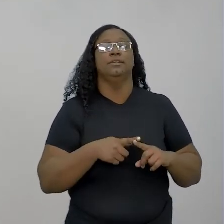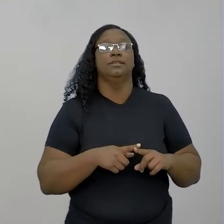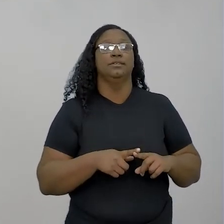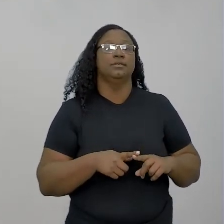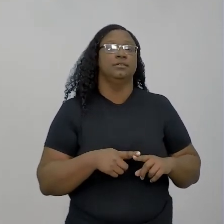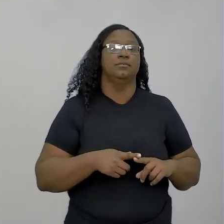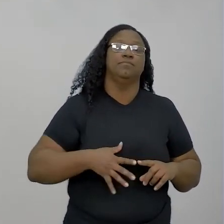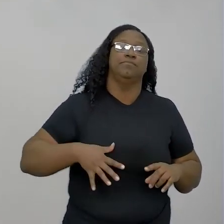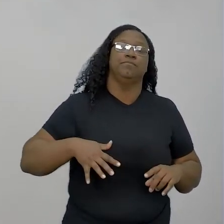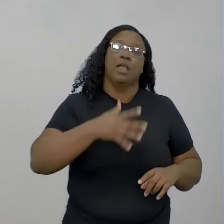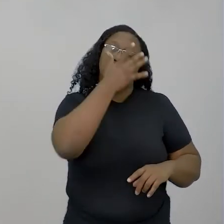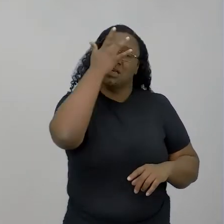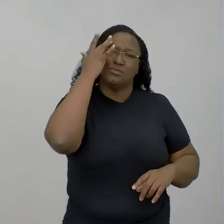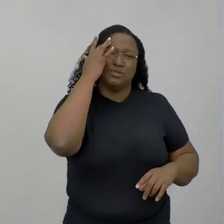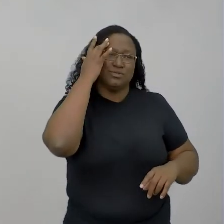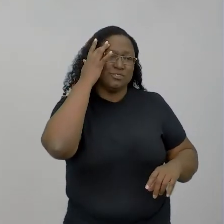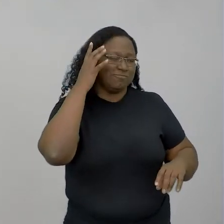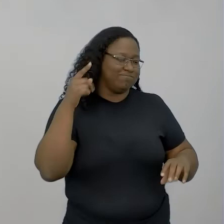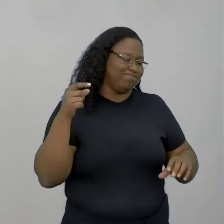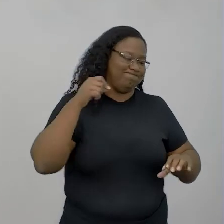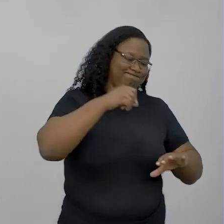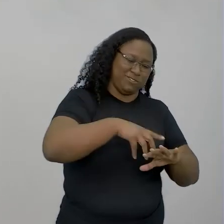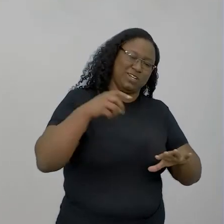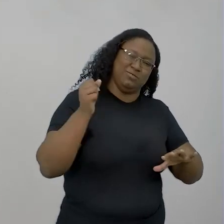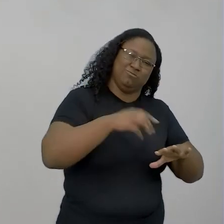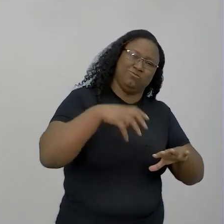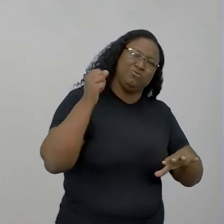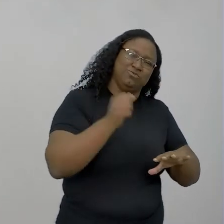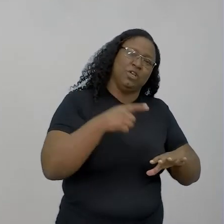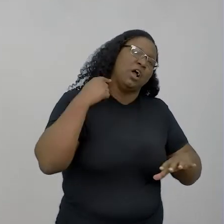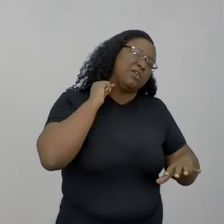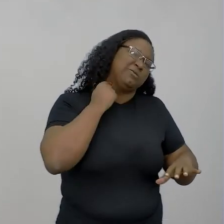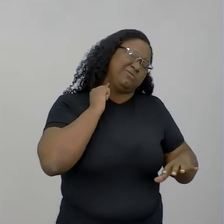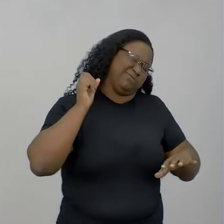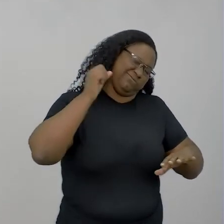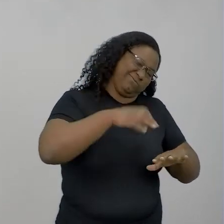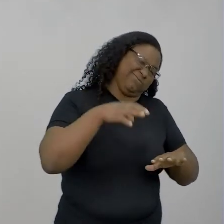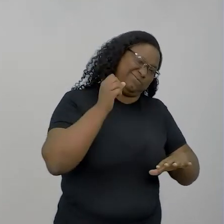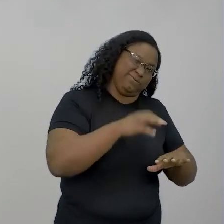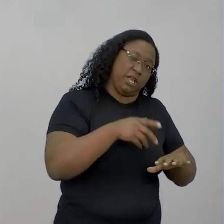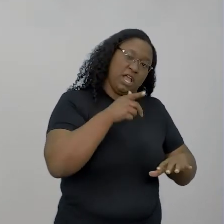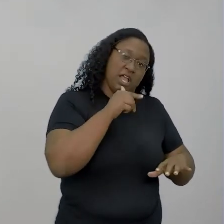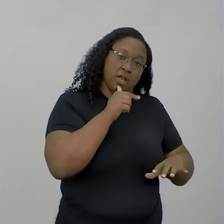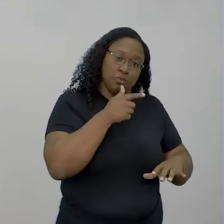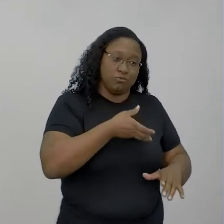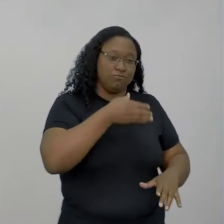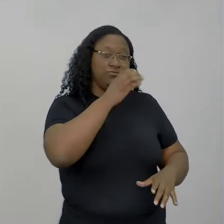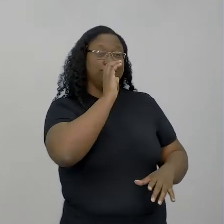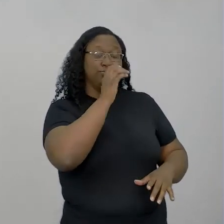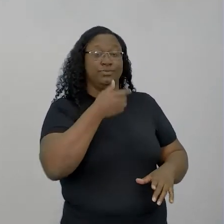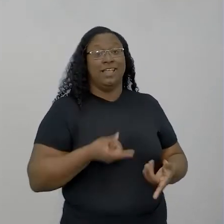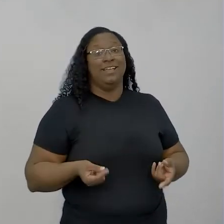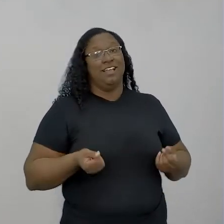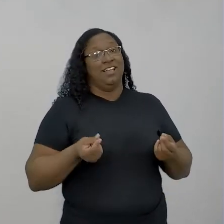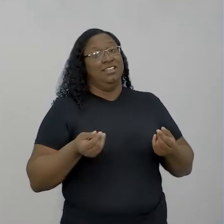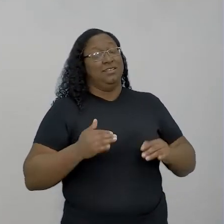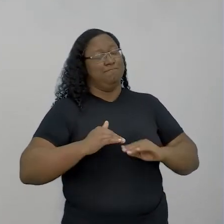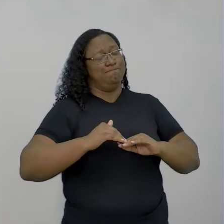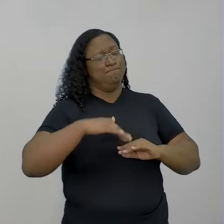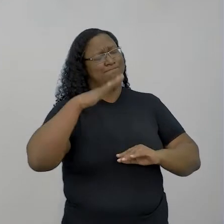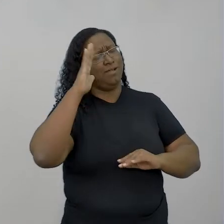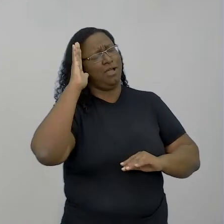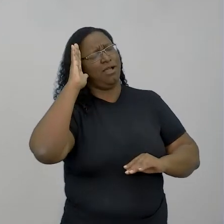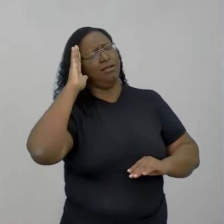né? Se a gente polui, por exemplo, a água que a gente mesmo consome, né? Então, a gente vai ter que gastar mais ainda